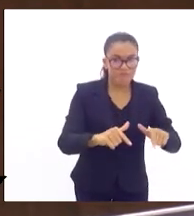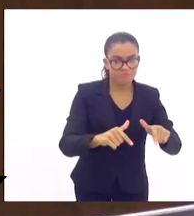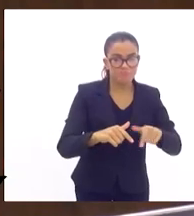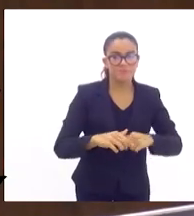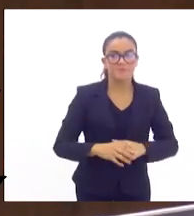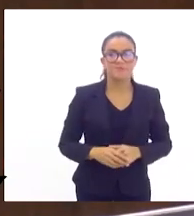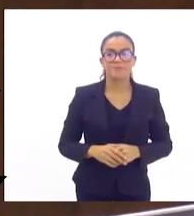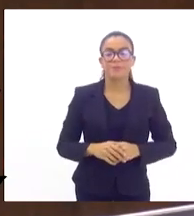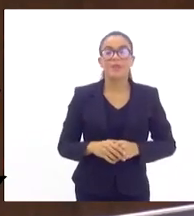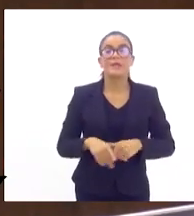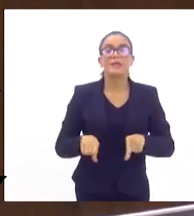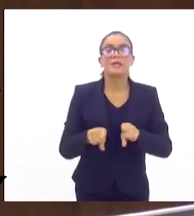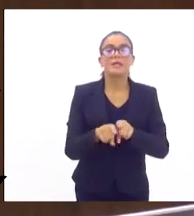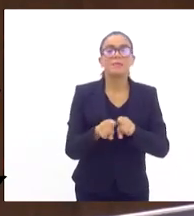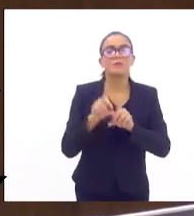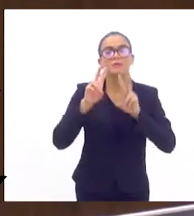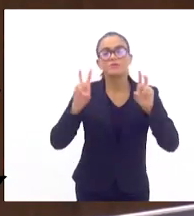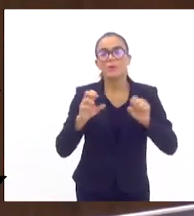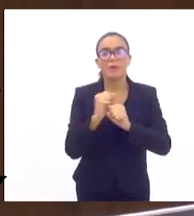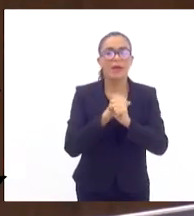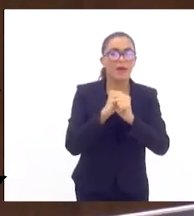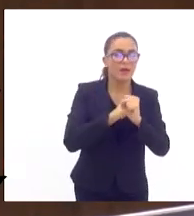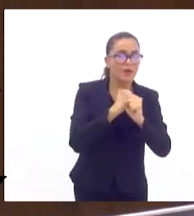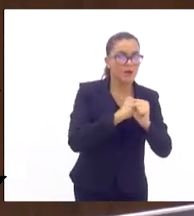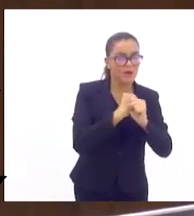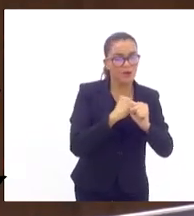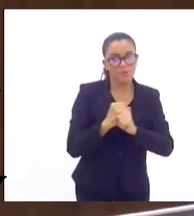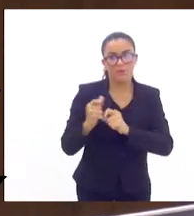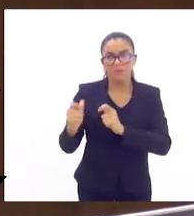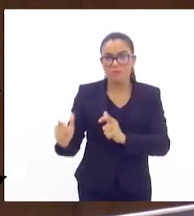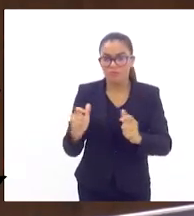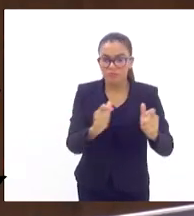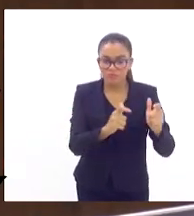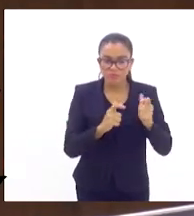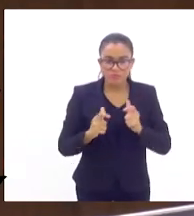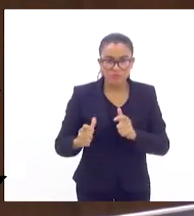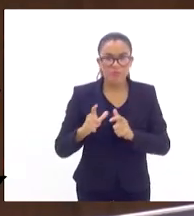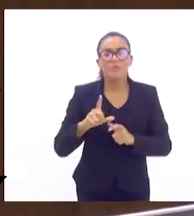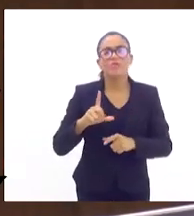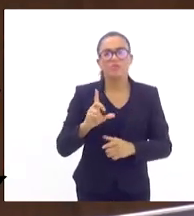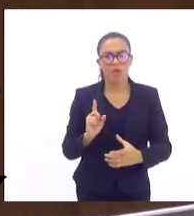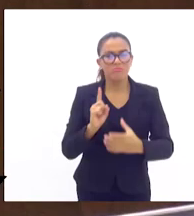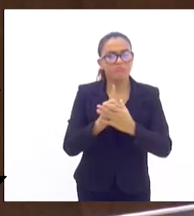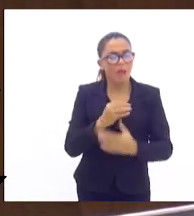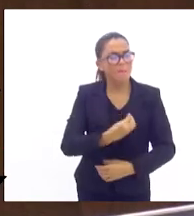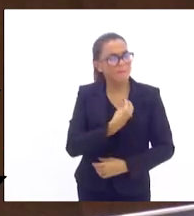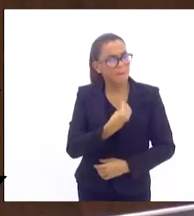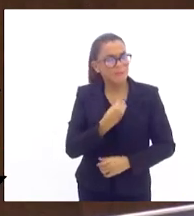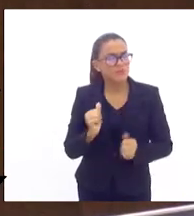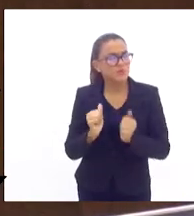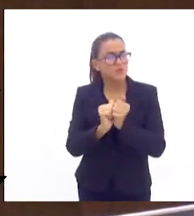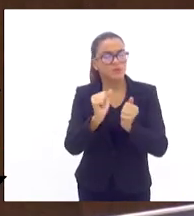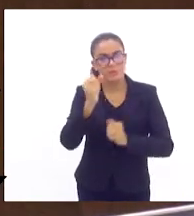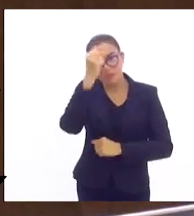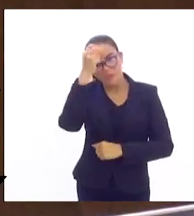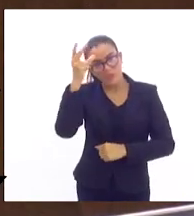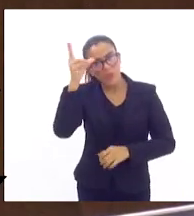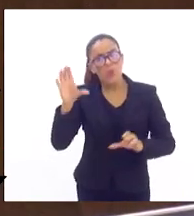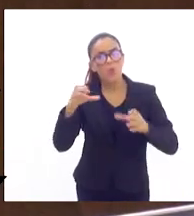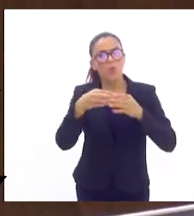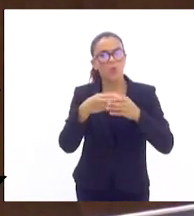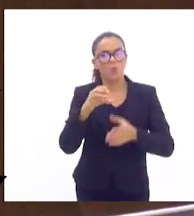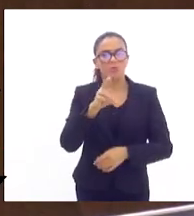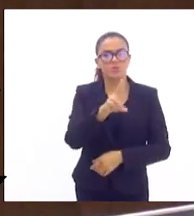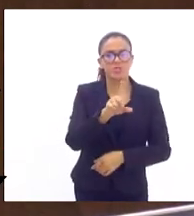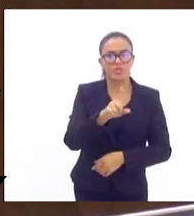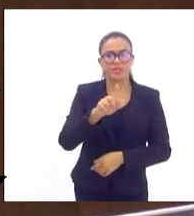irregulares. Com relação às obras das áreas irregulares, nós temos participado, junto com a Prefeitura, de um grupo de trabalho